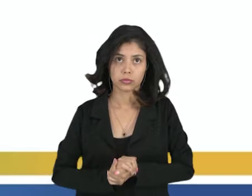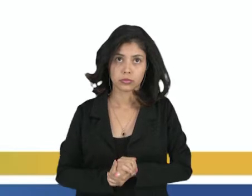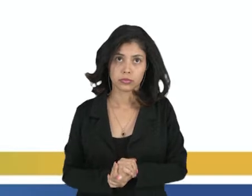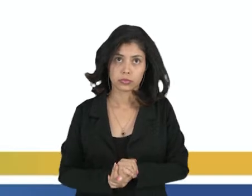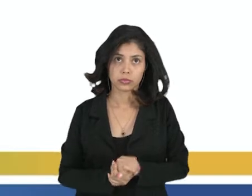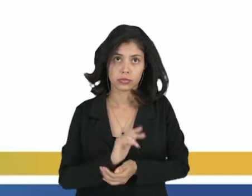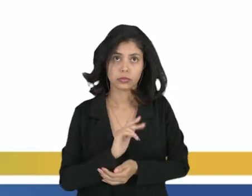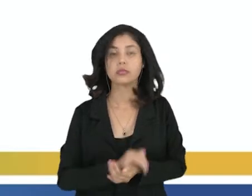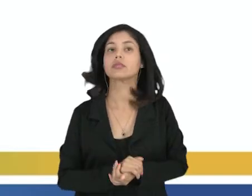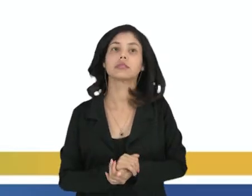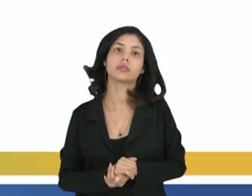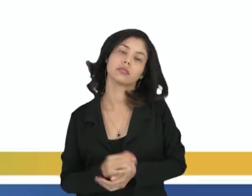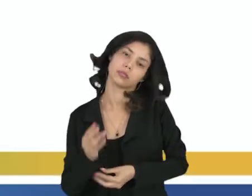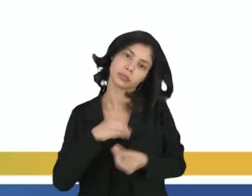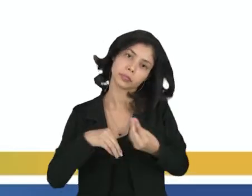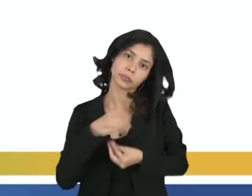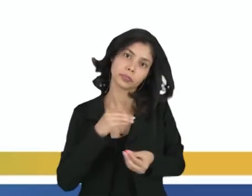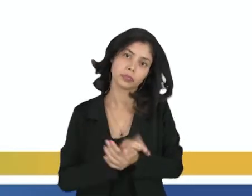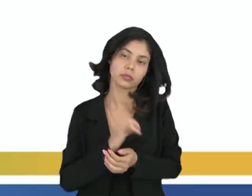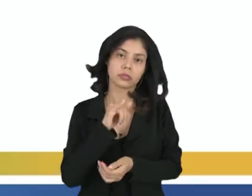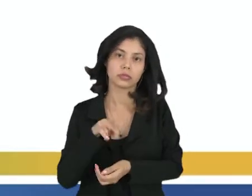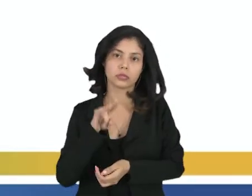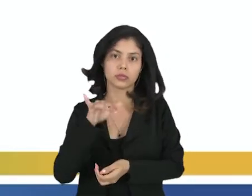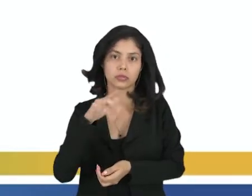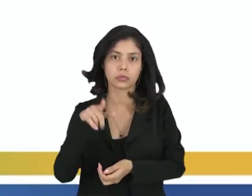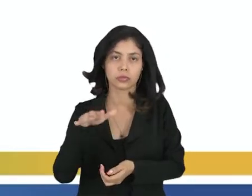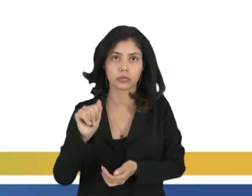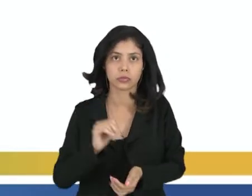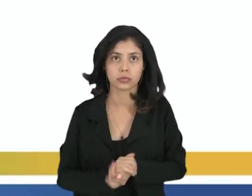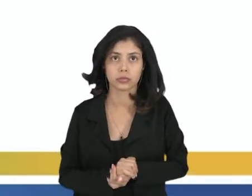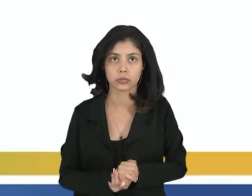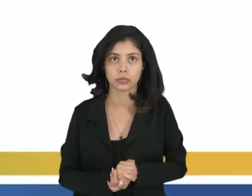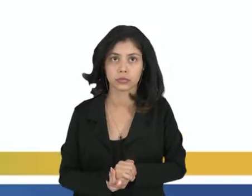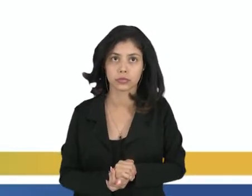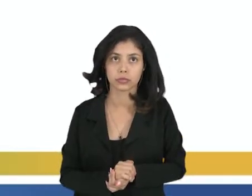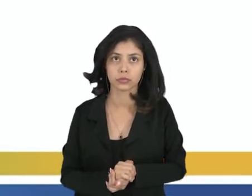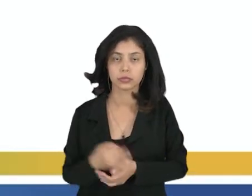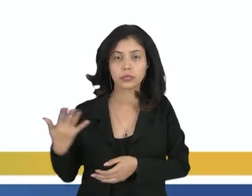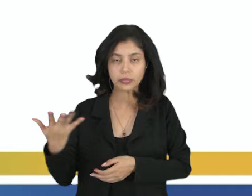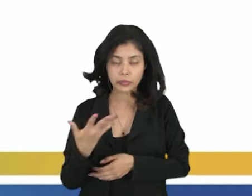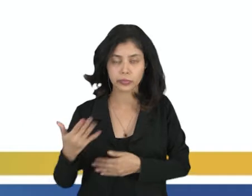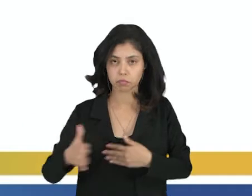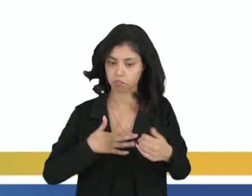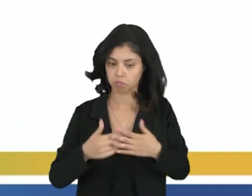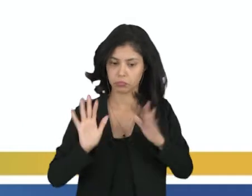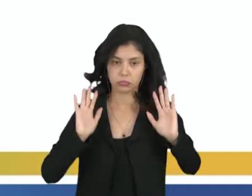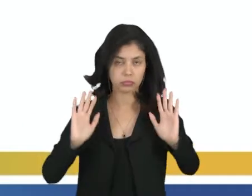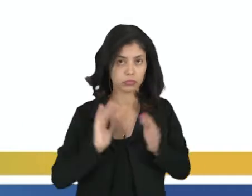aqui uma reação de ionização, onde a gente tem uma base